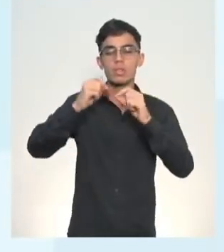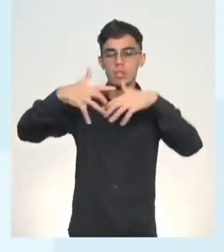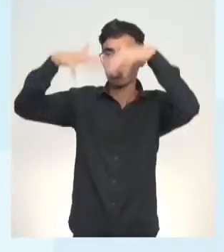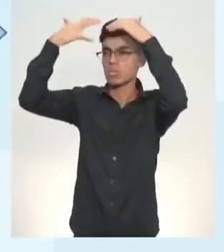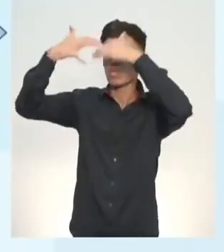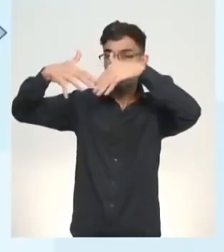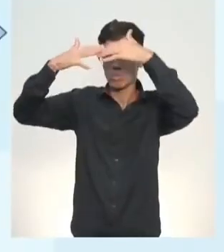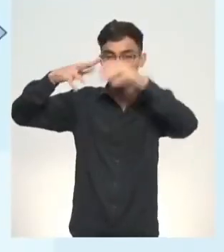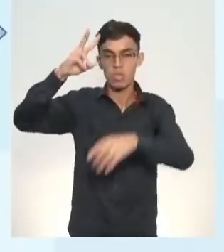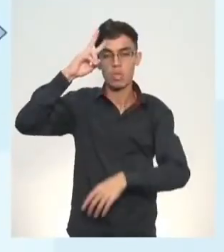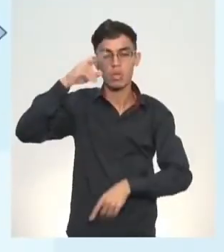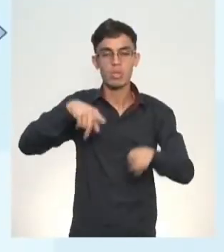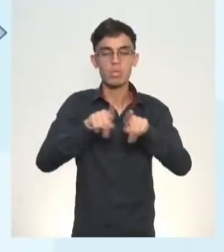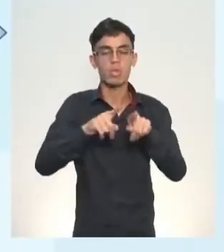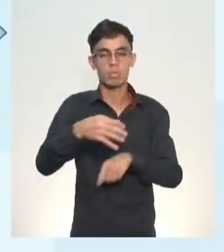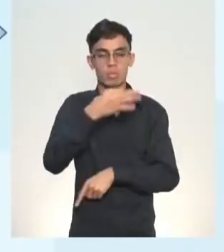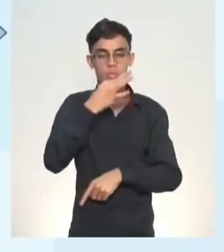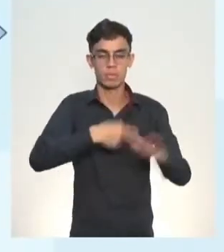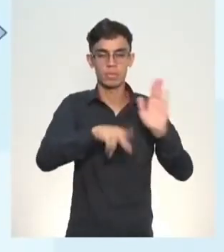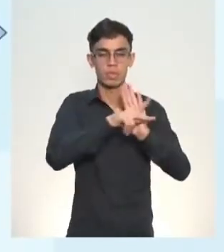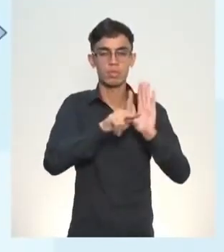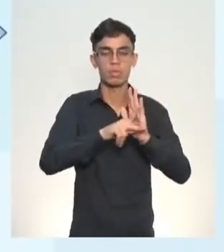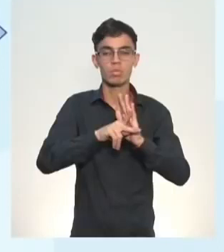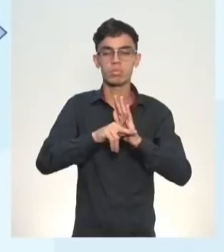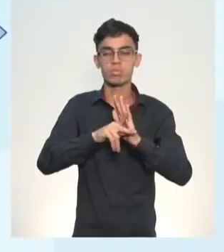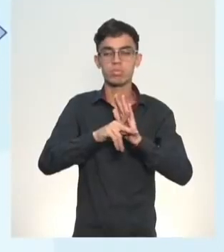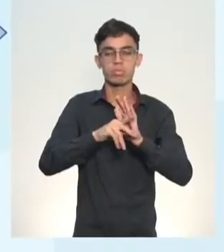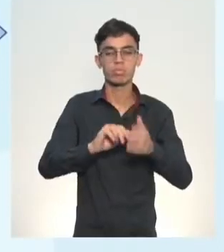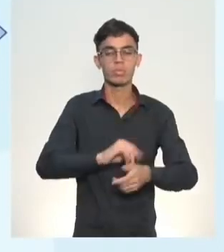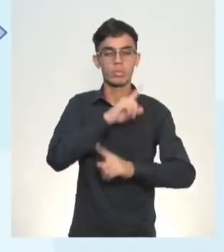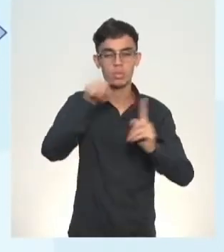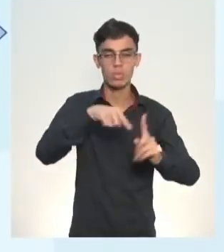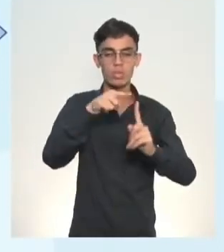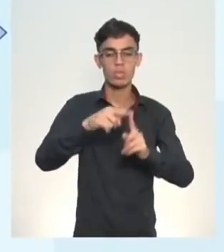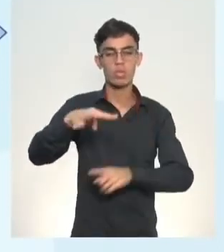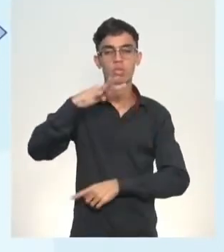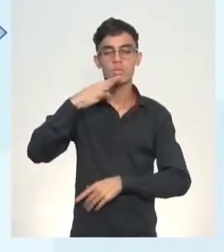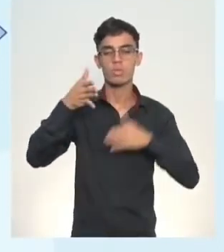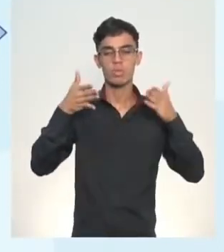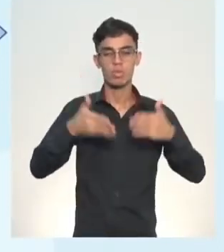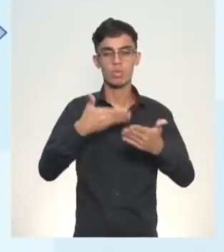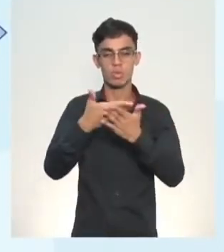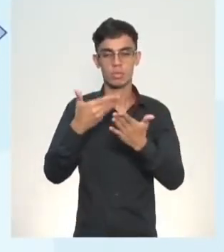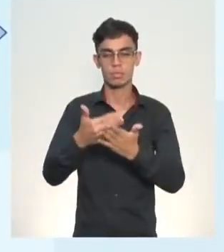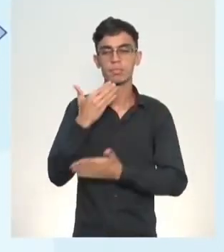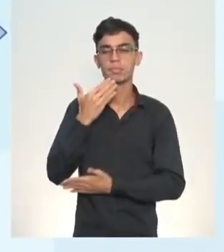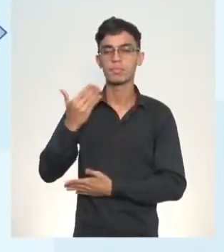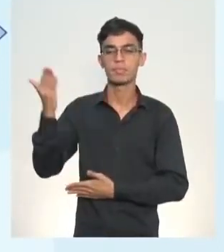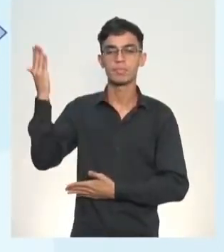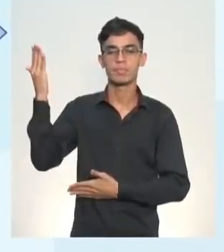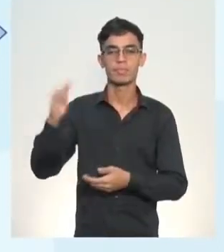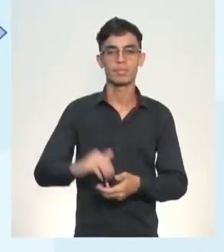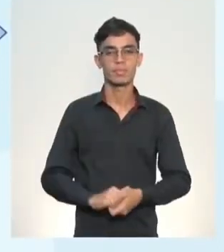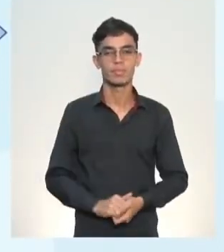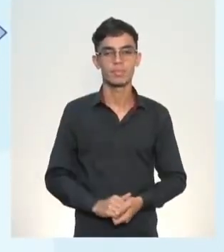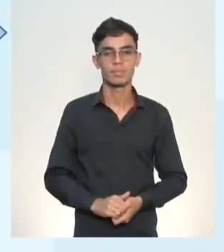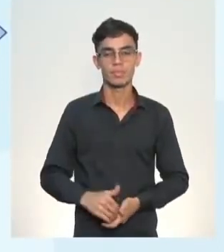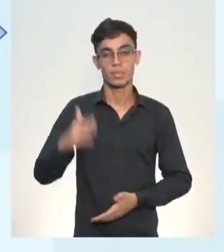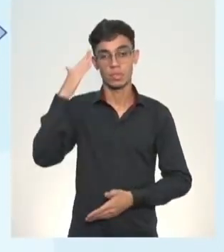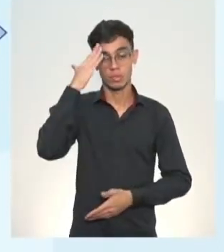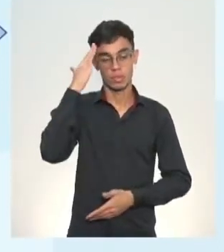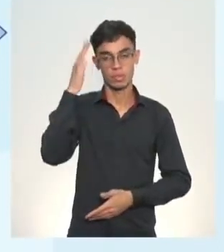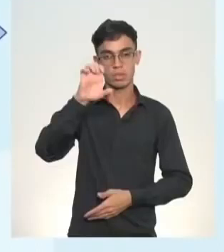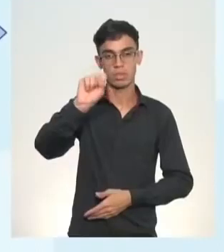histórica. Quais são os objetos de conhecimento que iremos trabalhar na aula de hoje? Vejamos quais são eles. Saberes estéticos